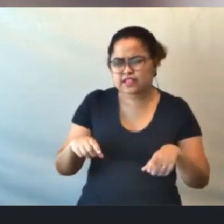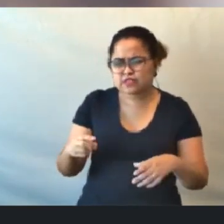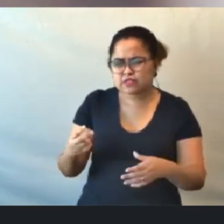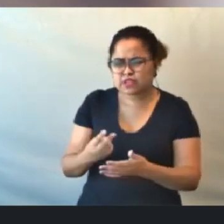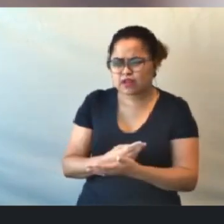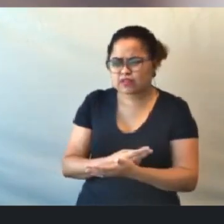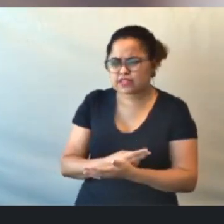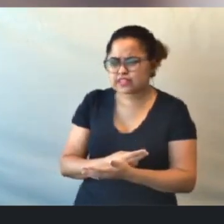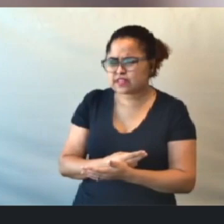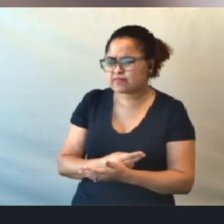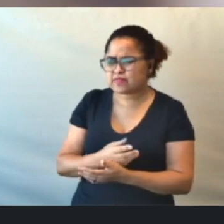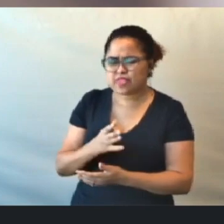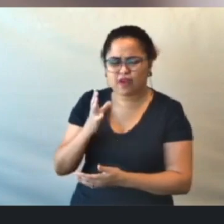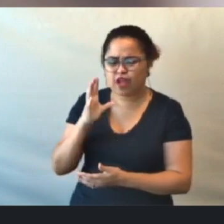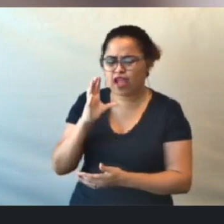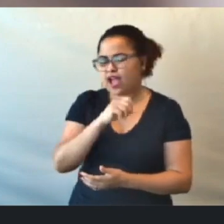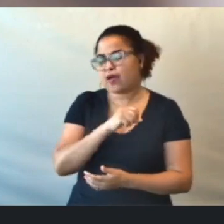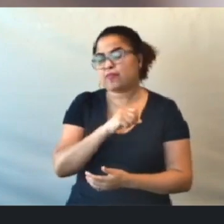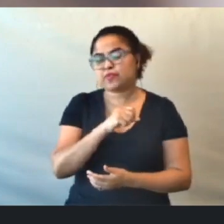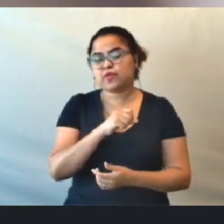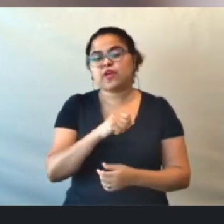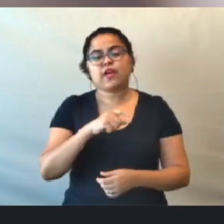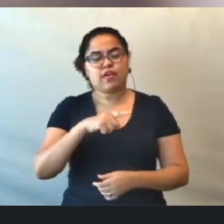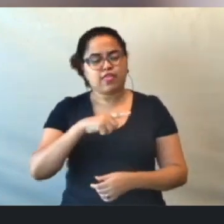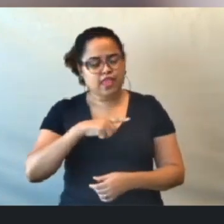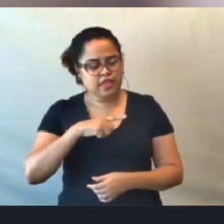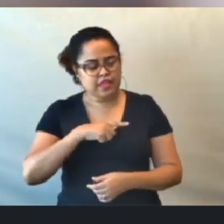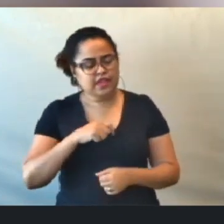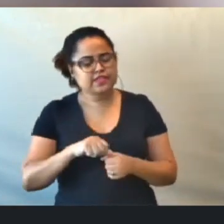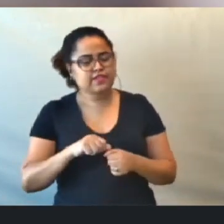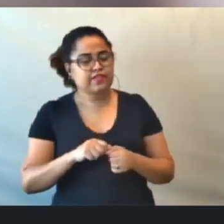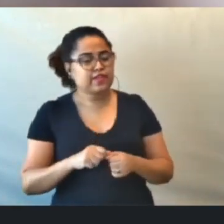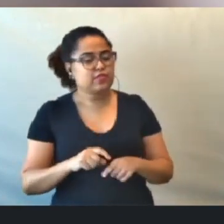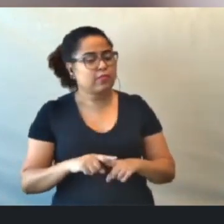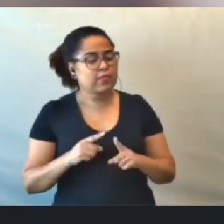feita, mas não vai ser uma medida de solução rápida.